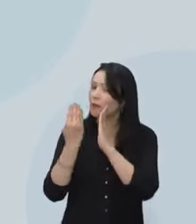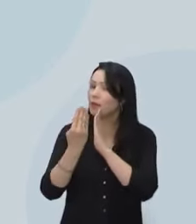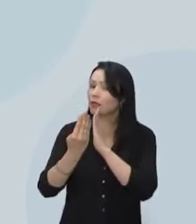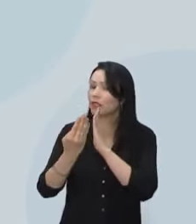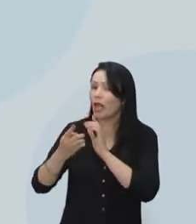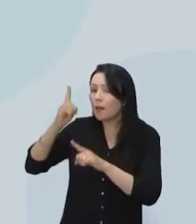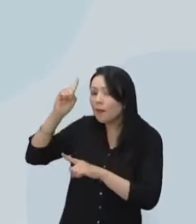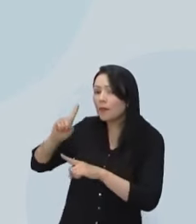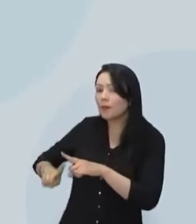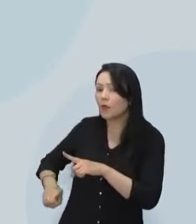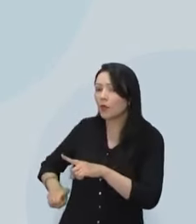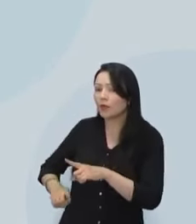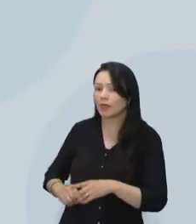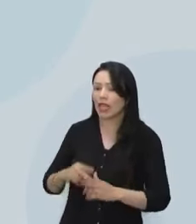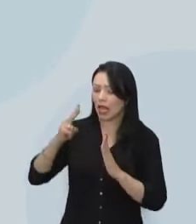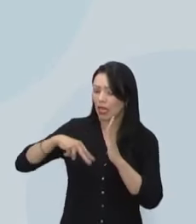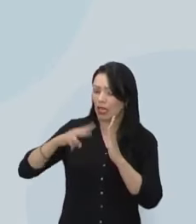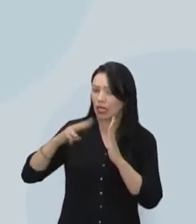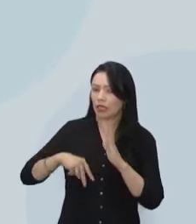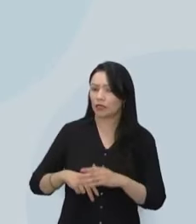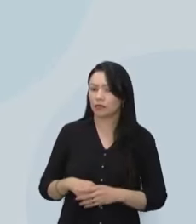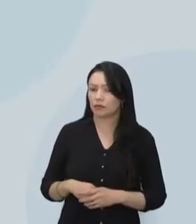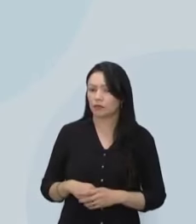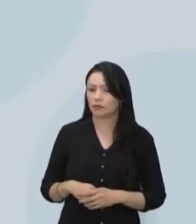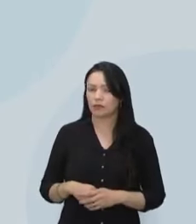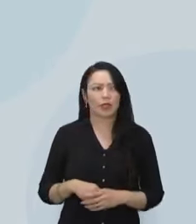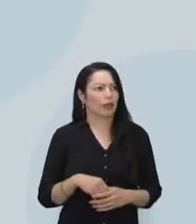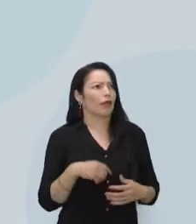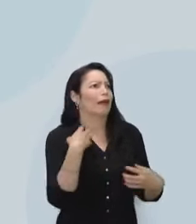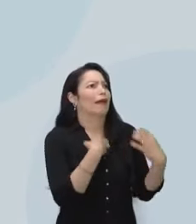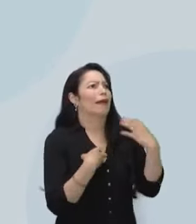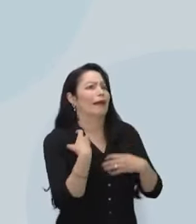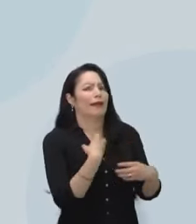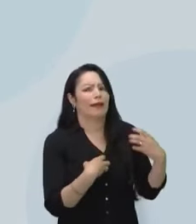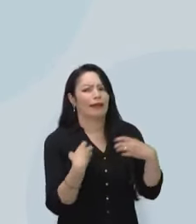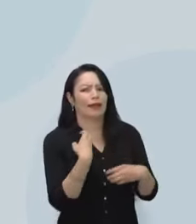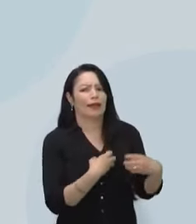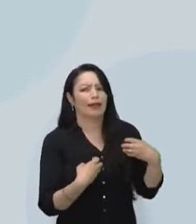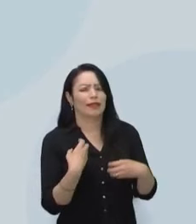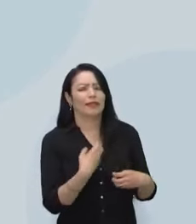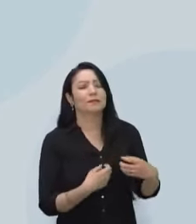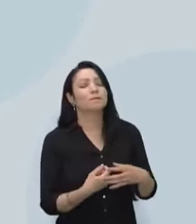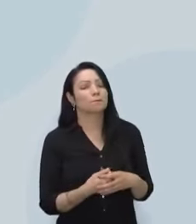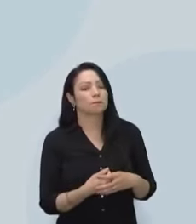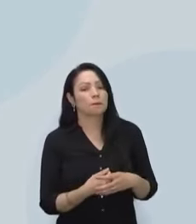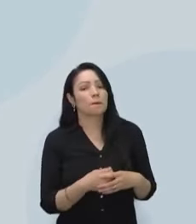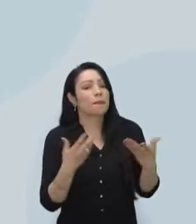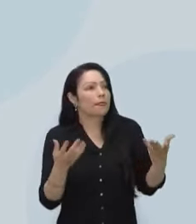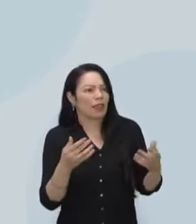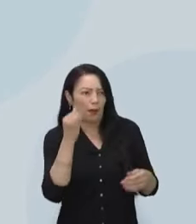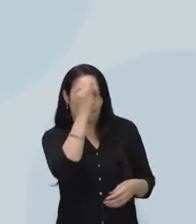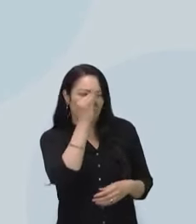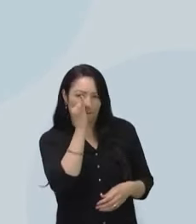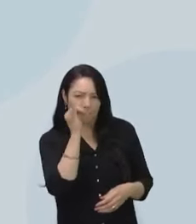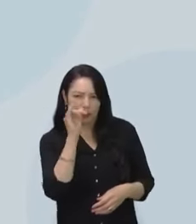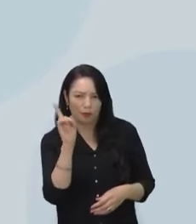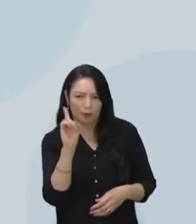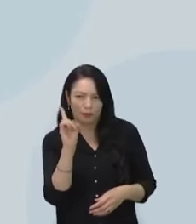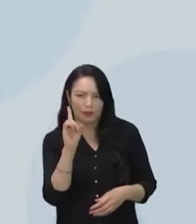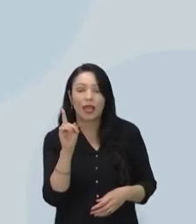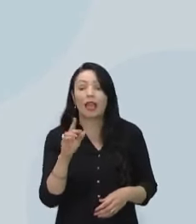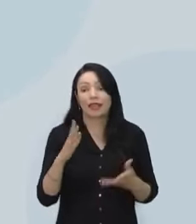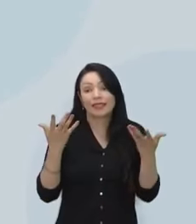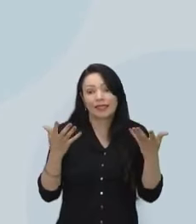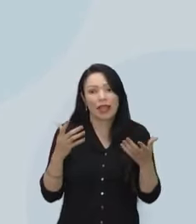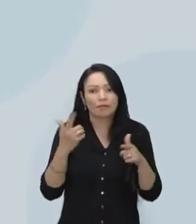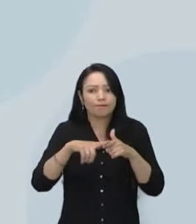está proibido de ler. Hakumin estava muito aflito com o que estava acontecendo. Como não era bobo nem nada, acreditava numa